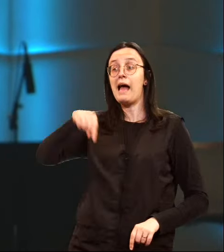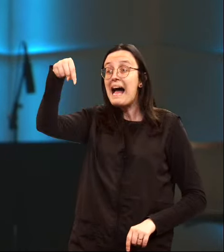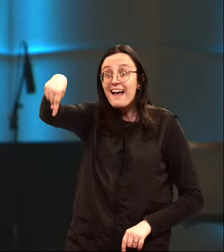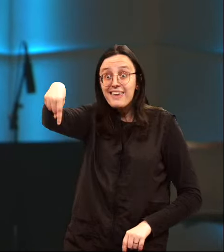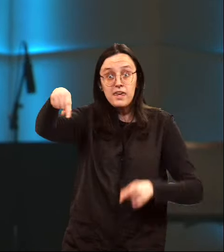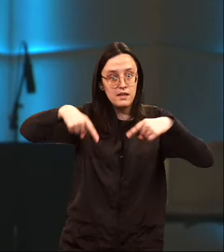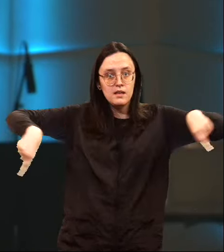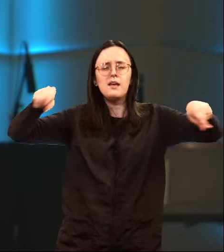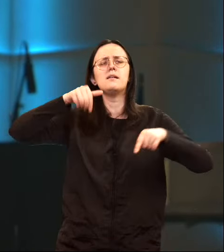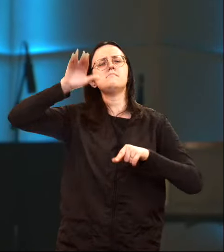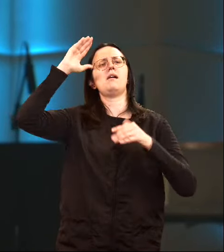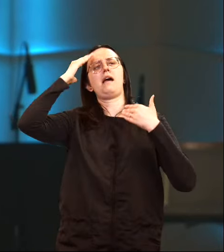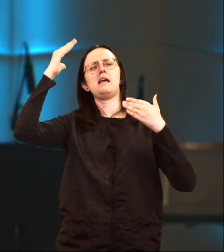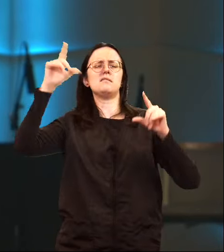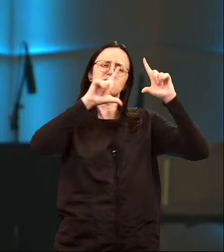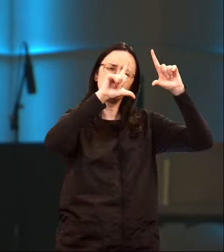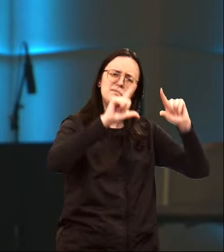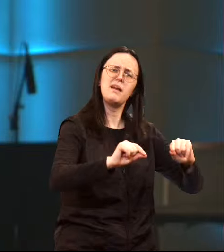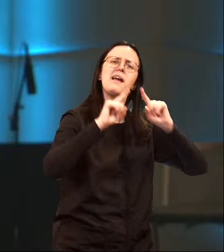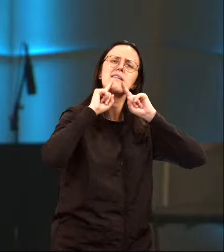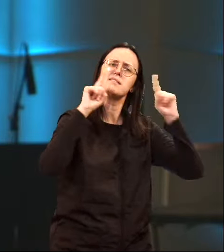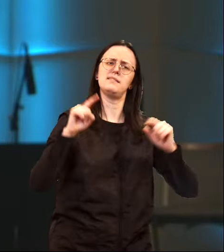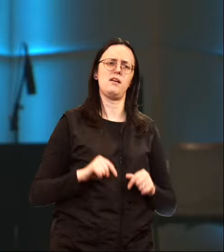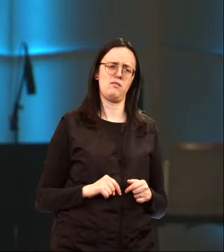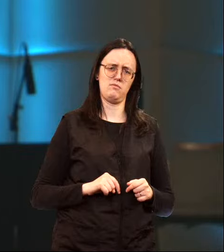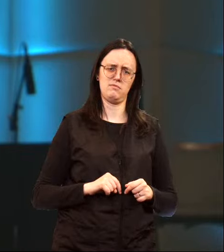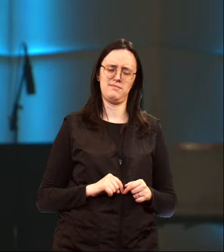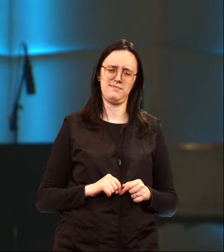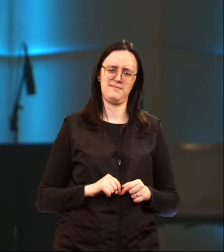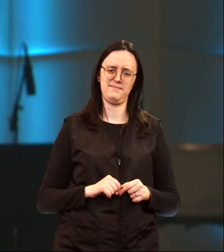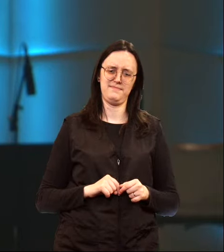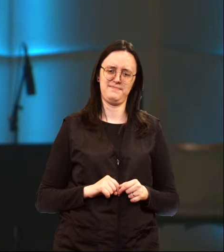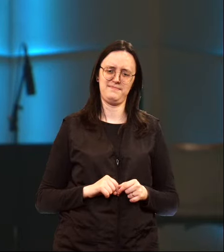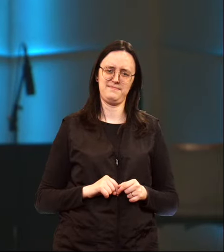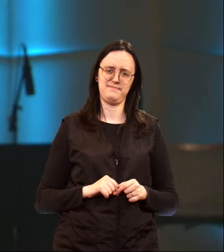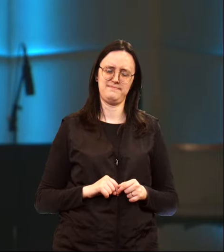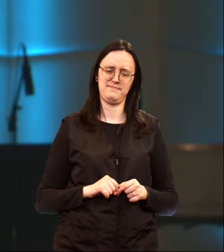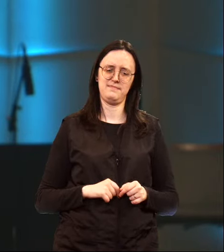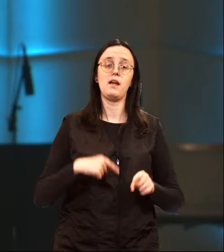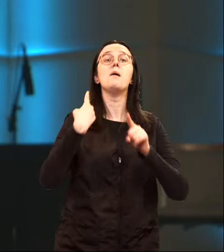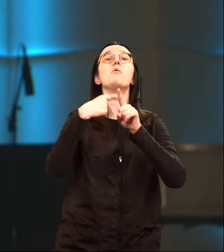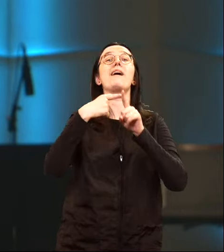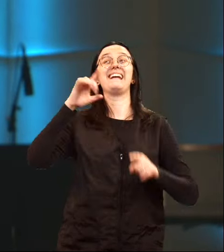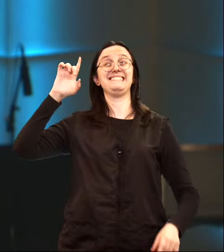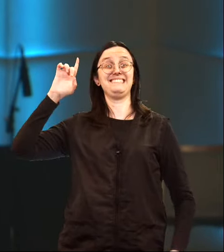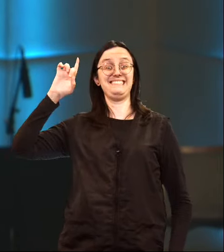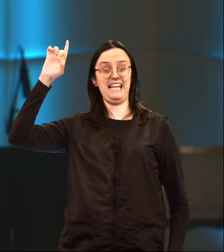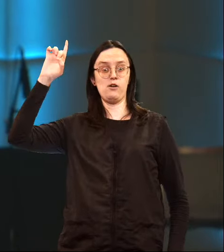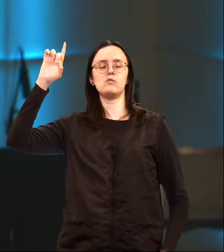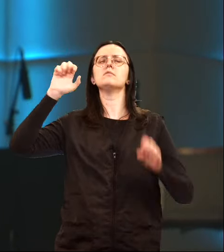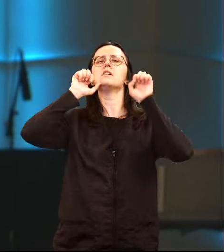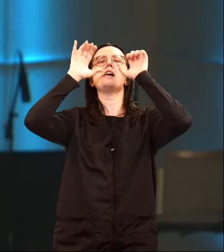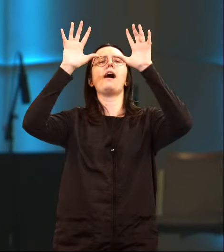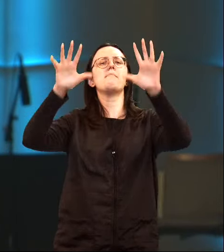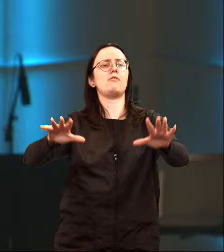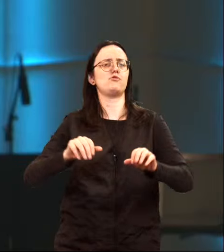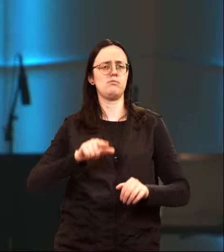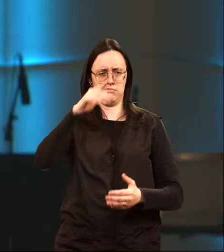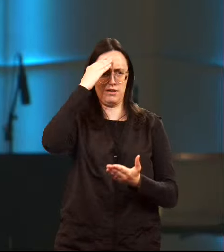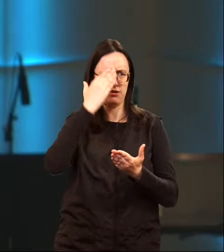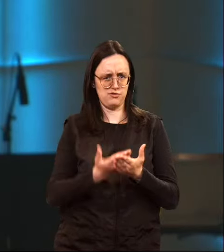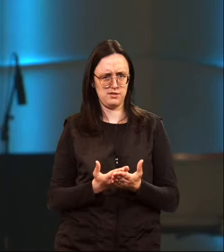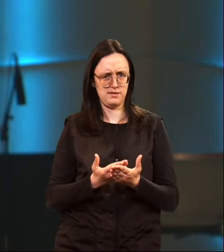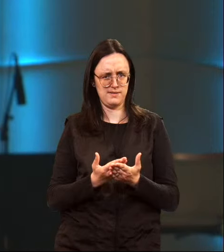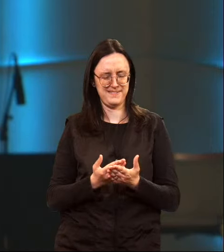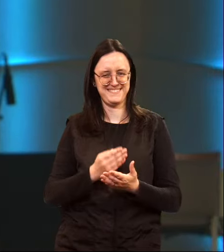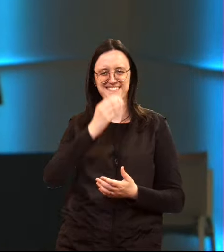vai ter mais gratidão do que reclamação. Porque Deus abençoa quem faz assim. Você crê